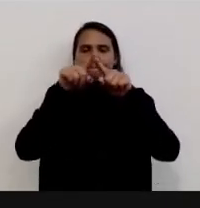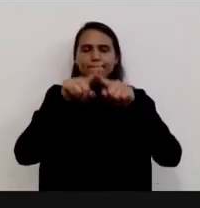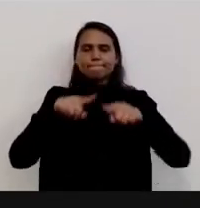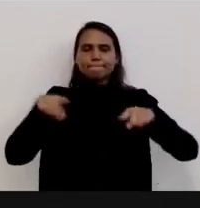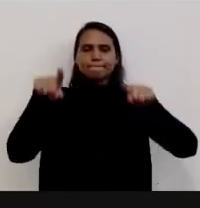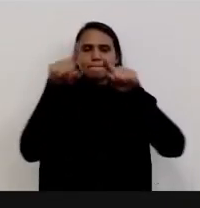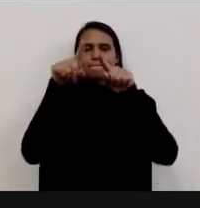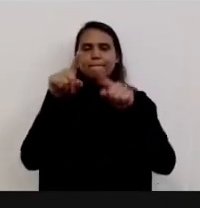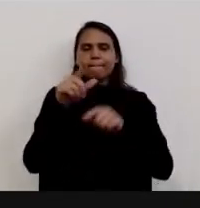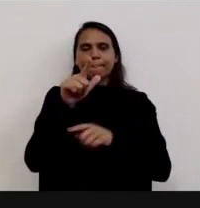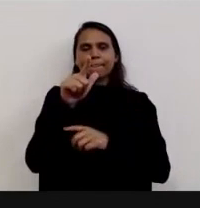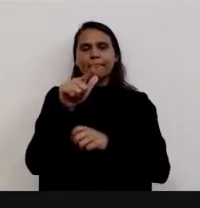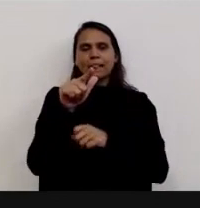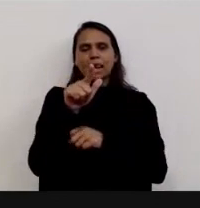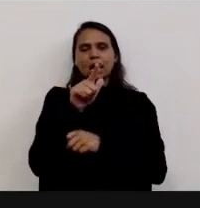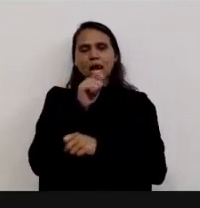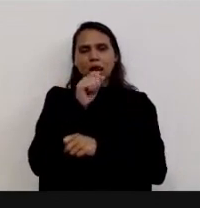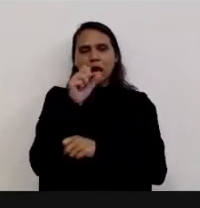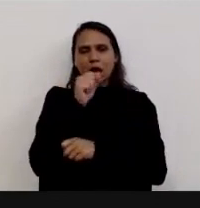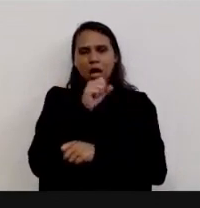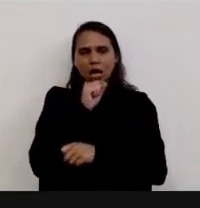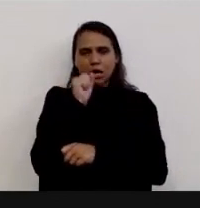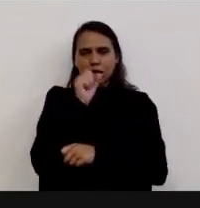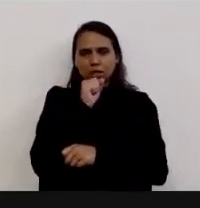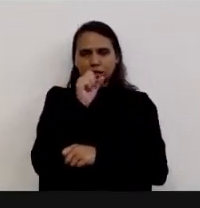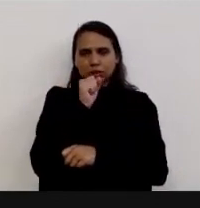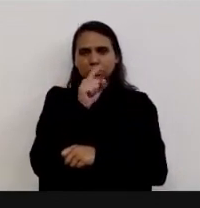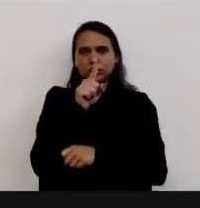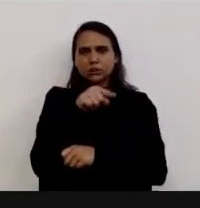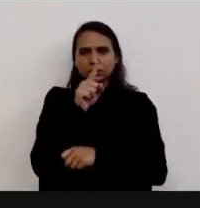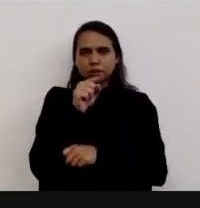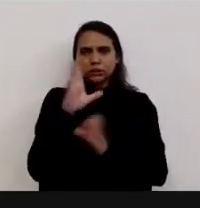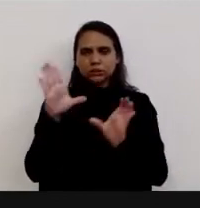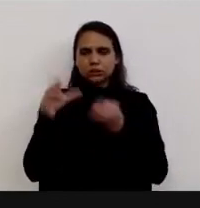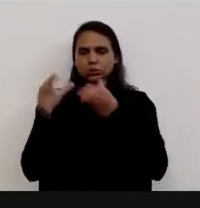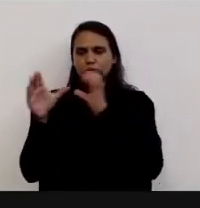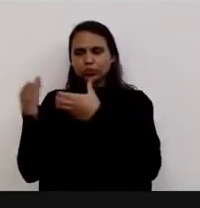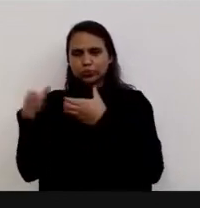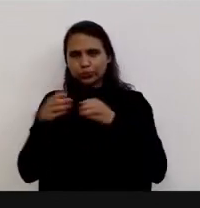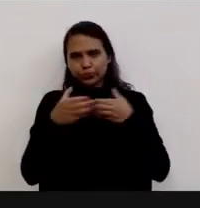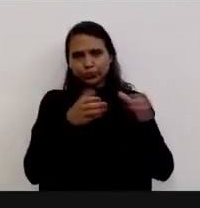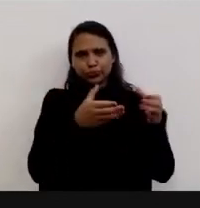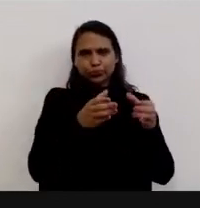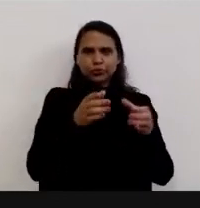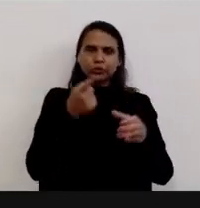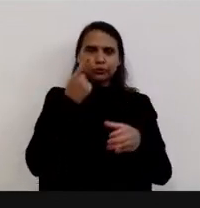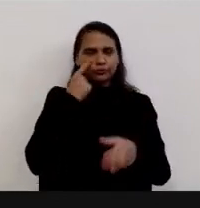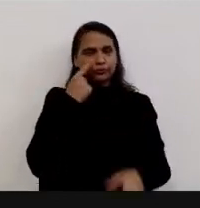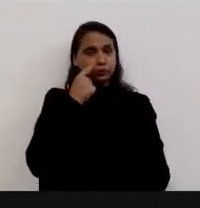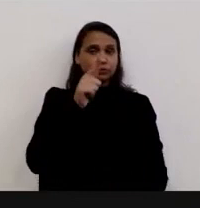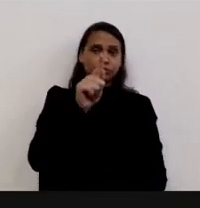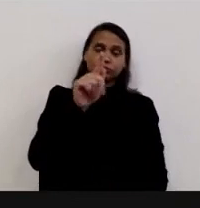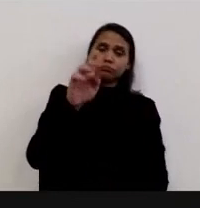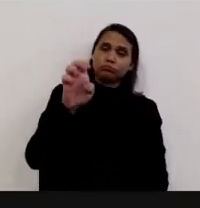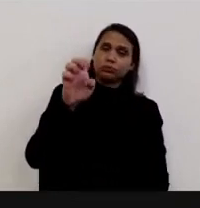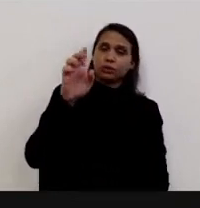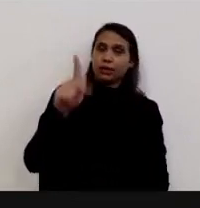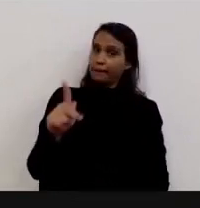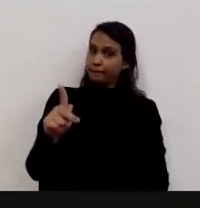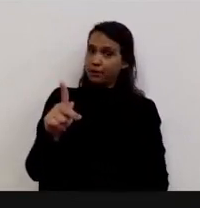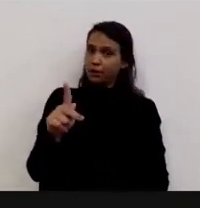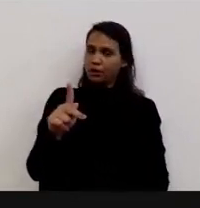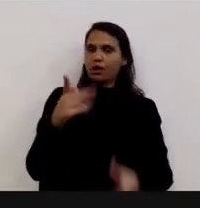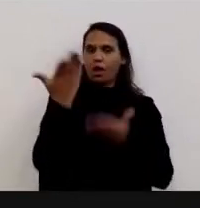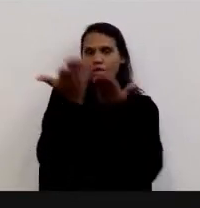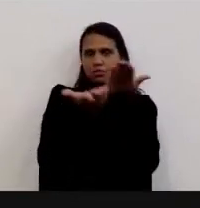reuniões de comissões, como audiências públicas e eventos legislativos. Então, dá para ver o gap, né, que a gente tem do